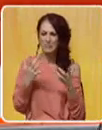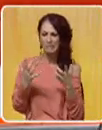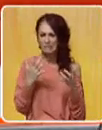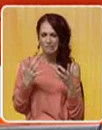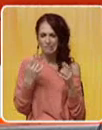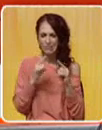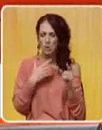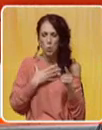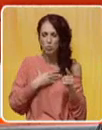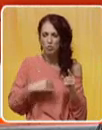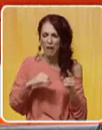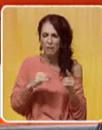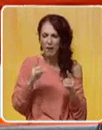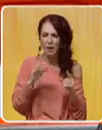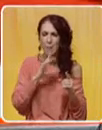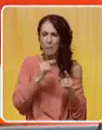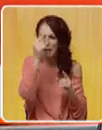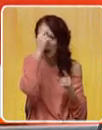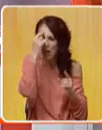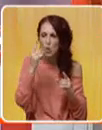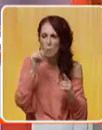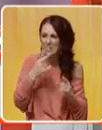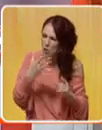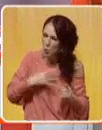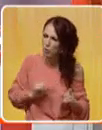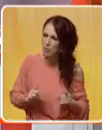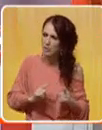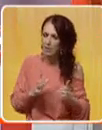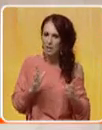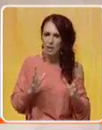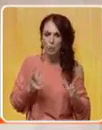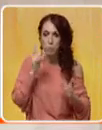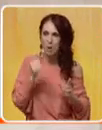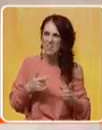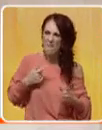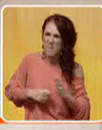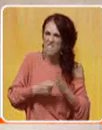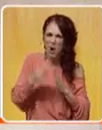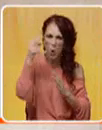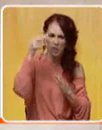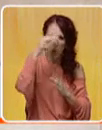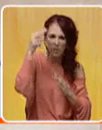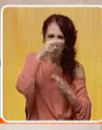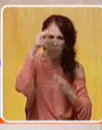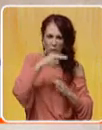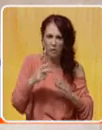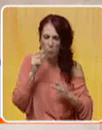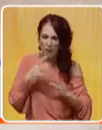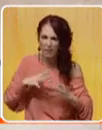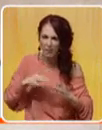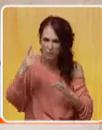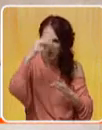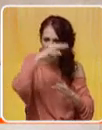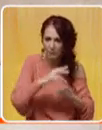com a minha mãe porque não gostava nada de ver de caracol e e enquanto não me cortaram o cabelo ele não parou tens filho único sou muito